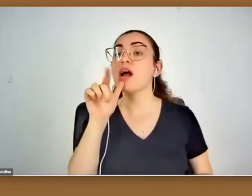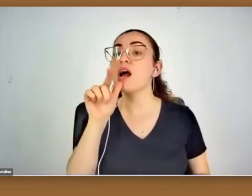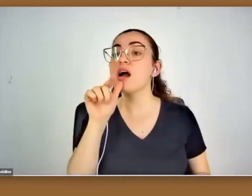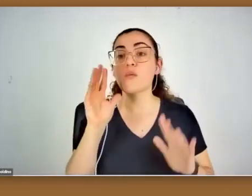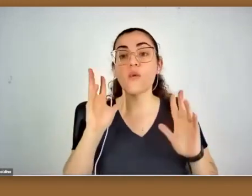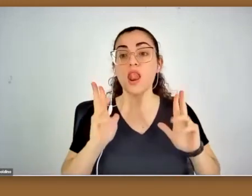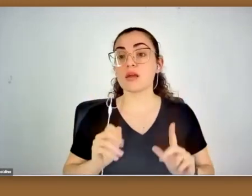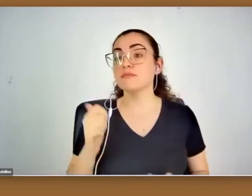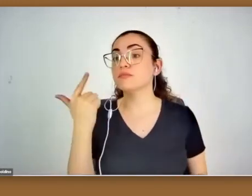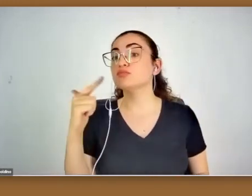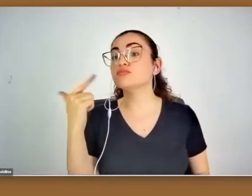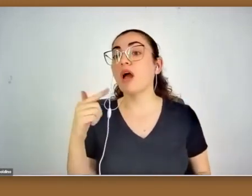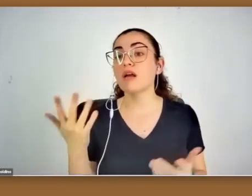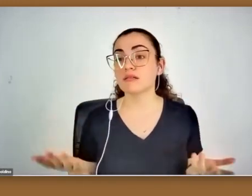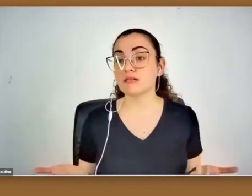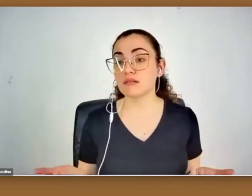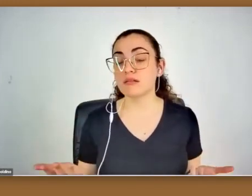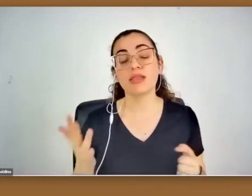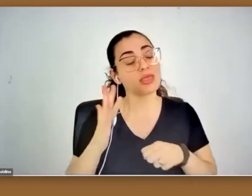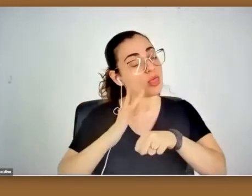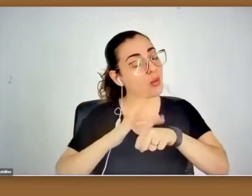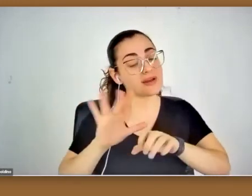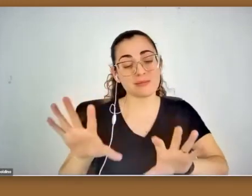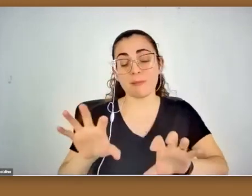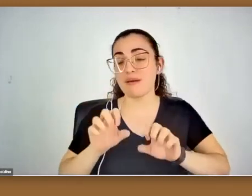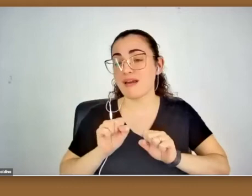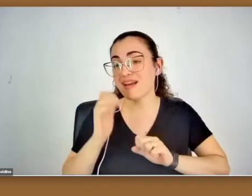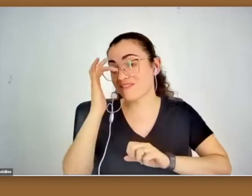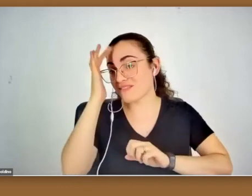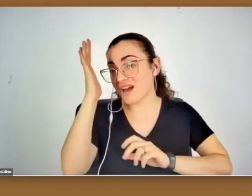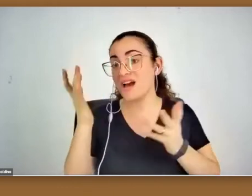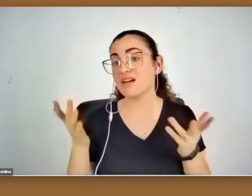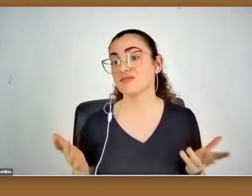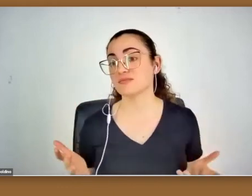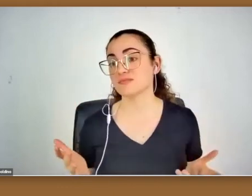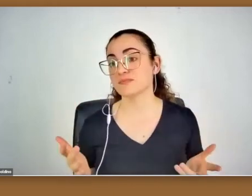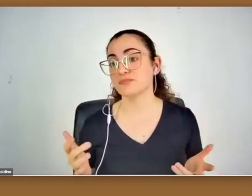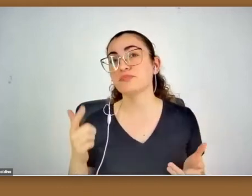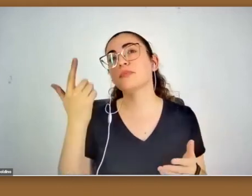N doenças que podem te acometer. Uma pessoa que está sem emprego,